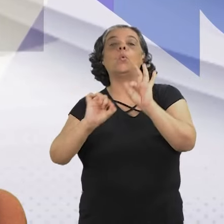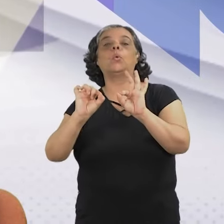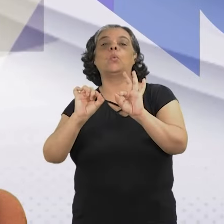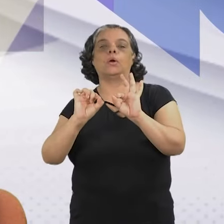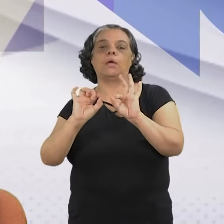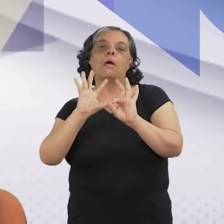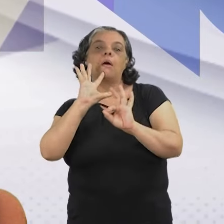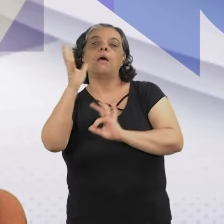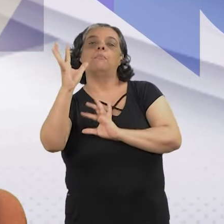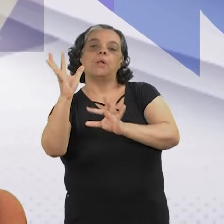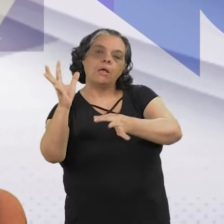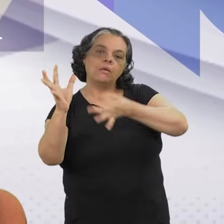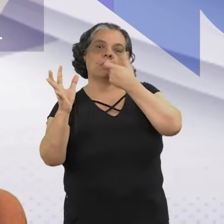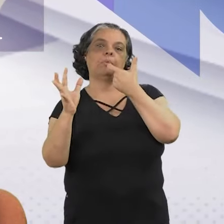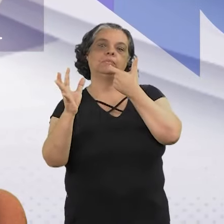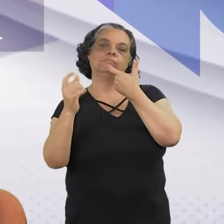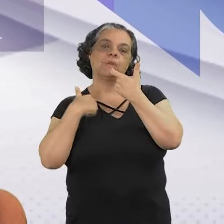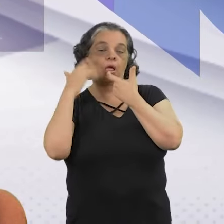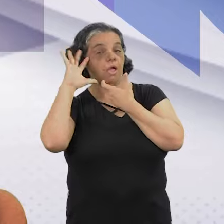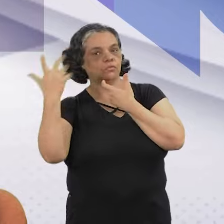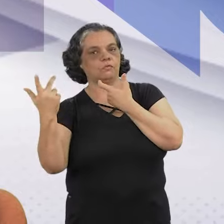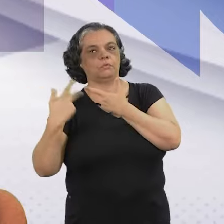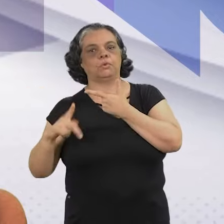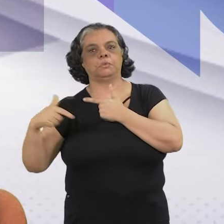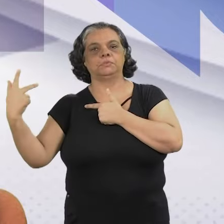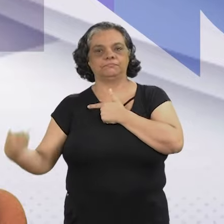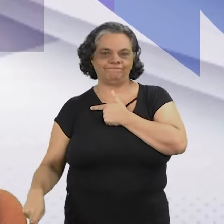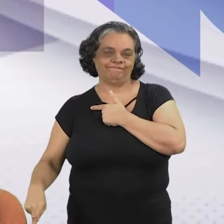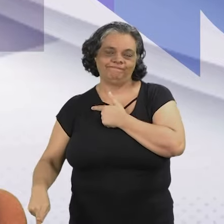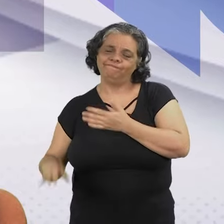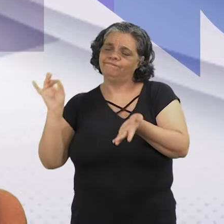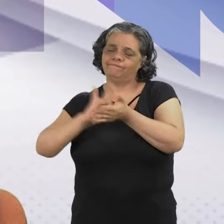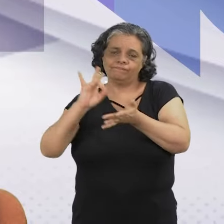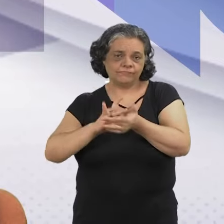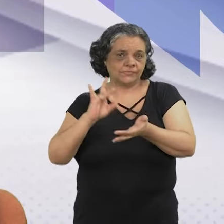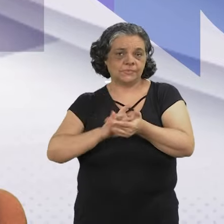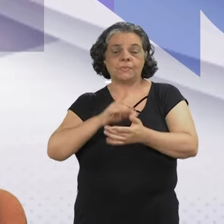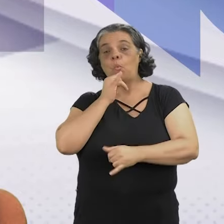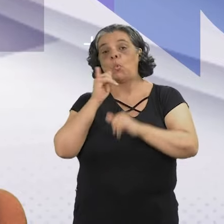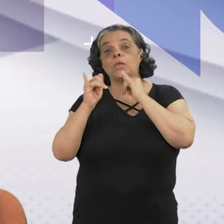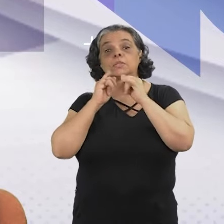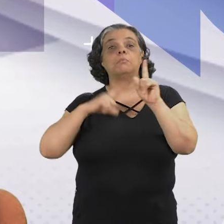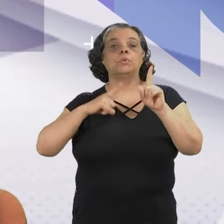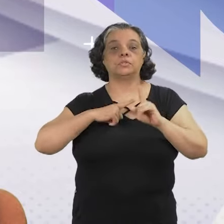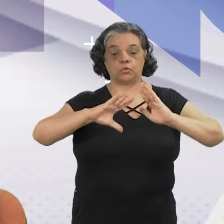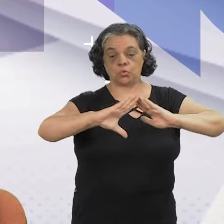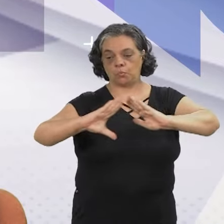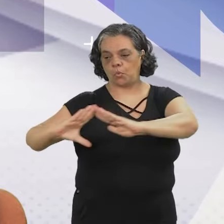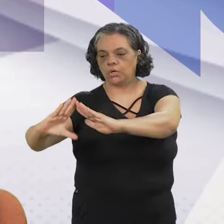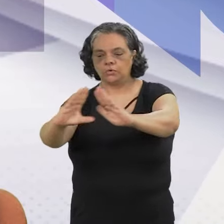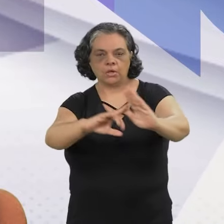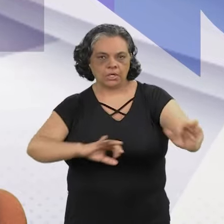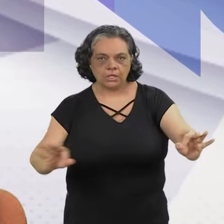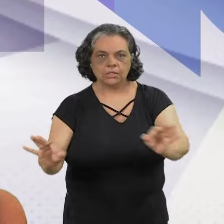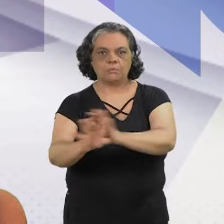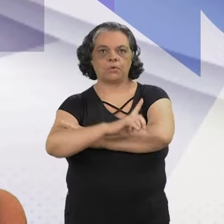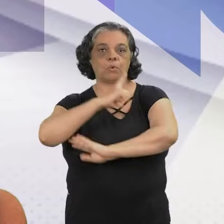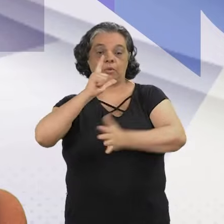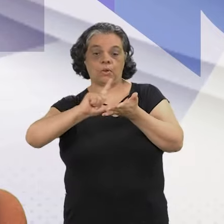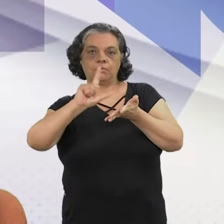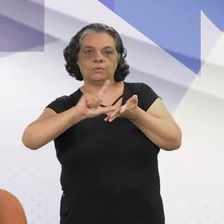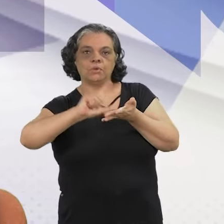automaticamente não vai ter um remédio né Eh isso é muito real a gente tem exemplos de moradores que acabaram que com